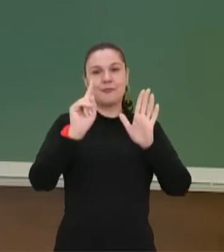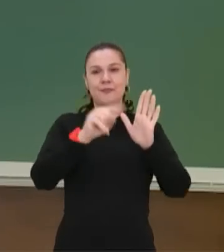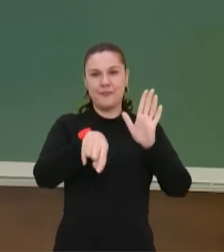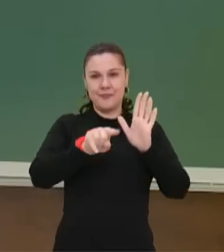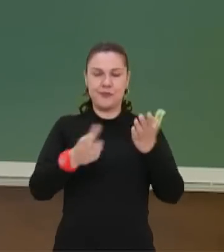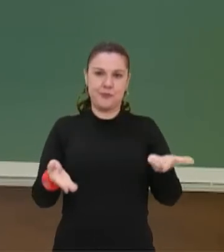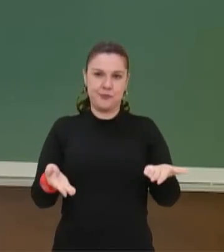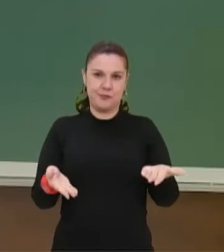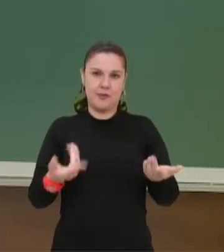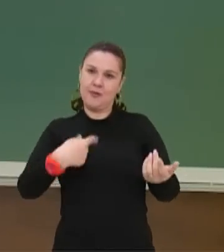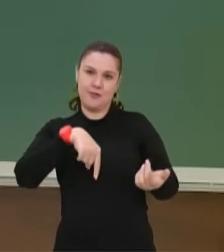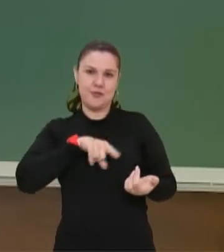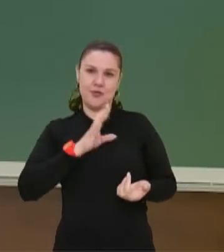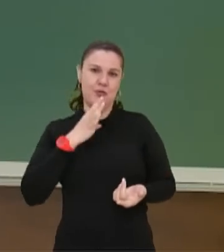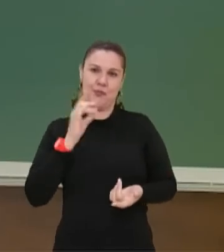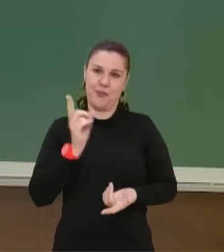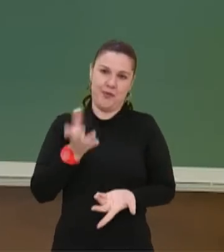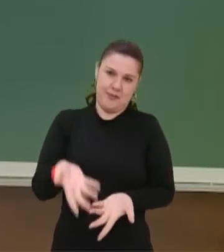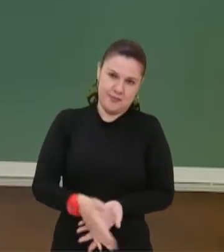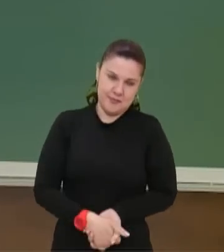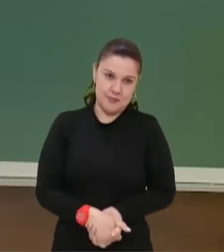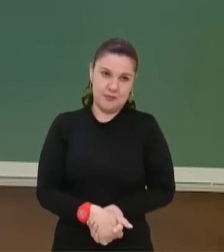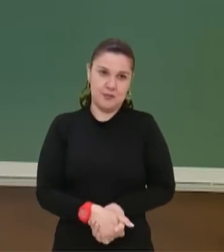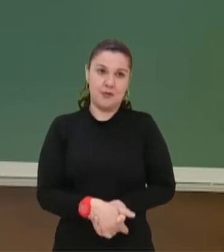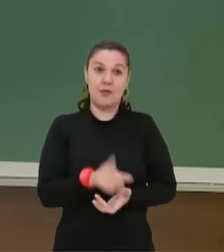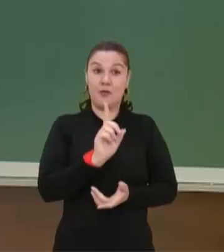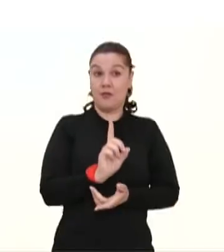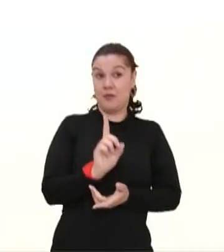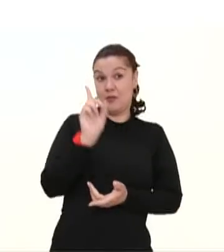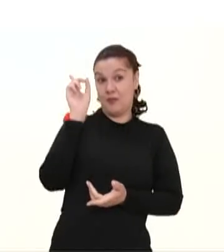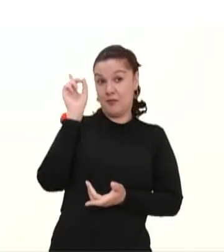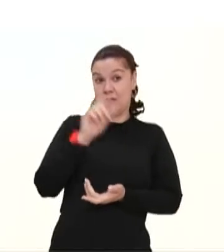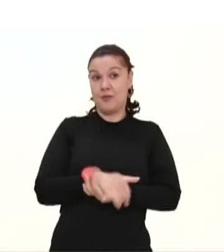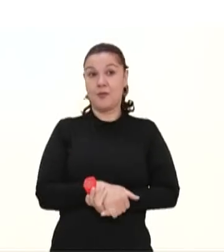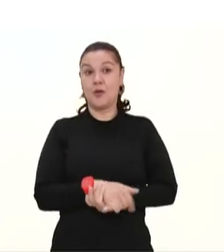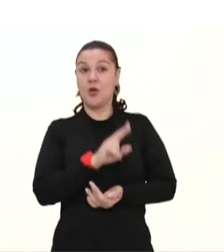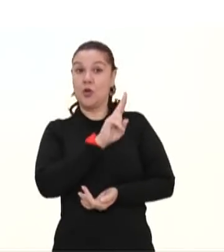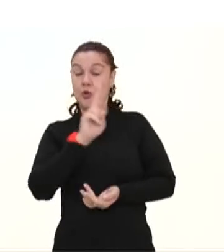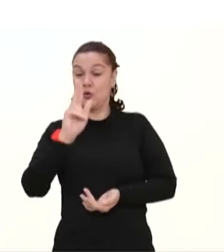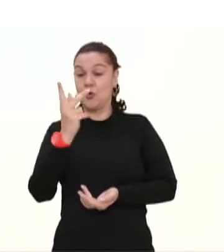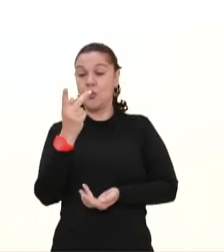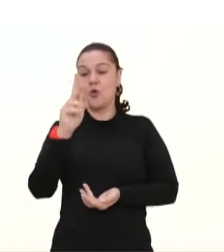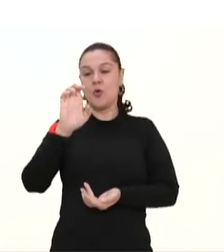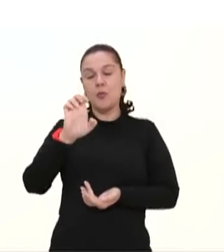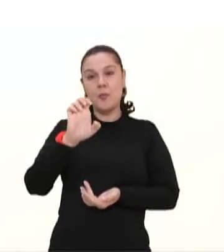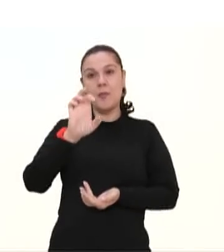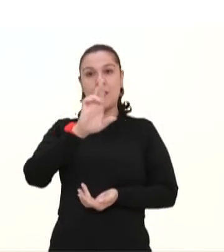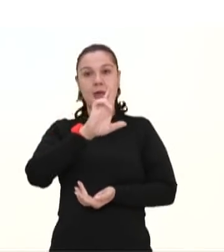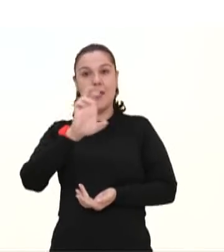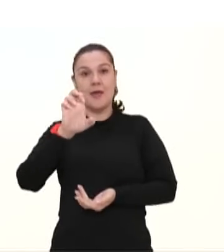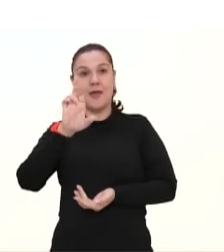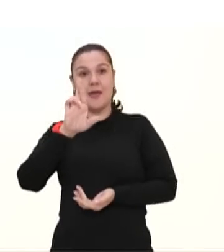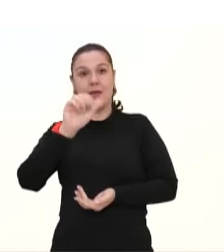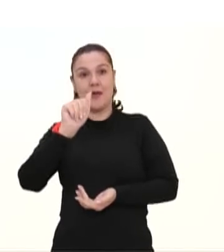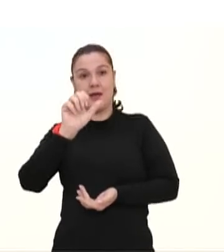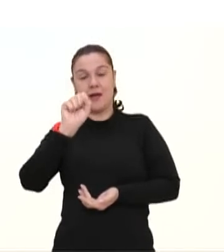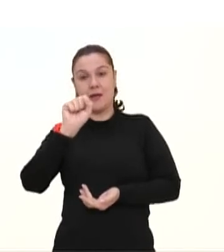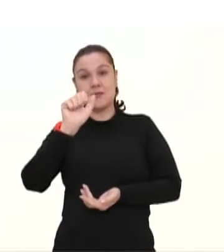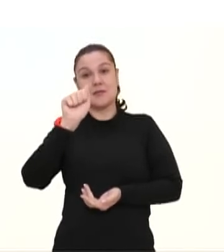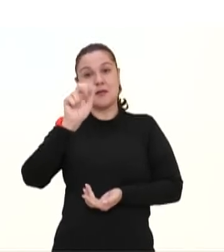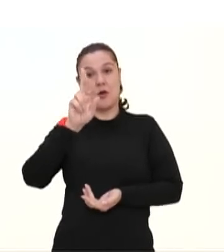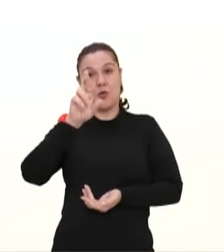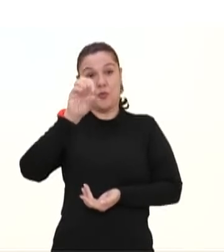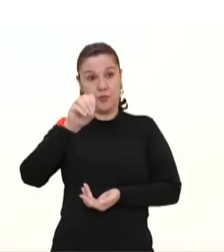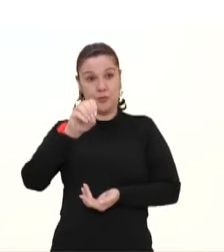aqui que não fazem parte do nosso cotidiano. O Herrera, por exemplo, ó, Herrerasaurus, um dos primeiros répteis